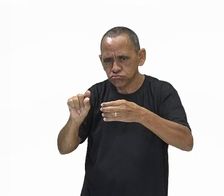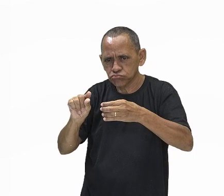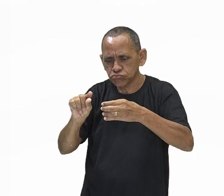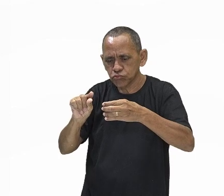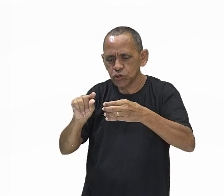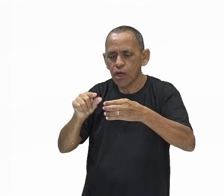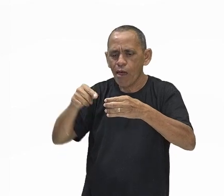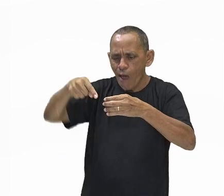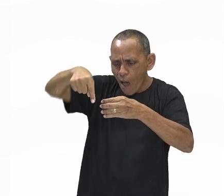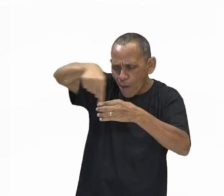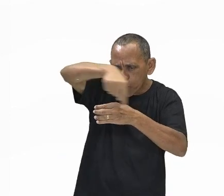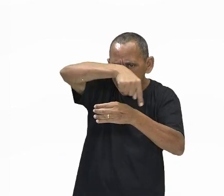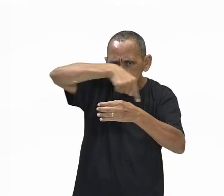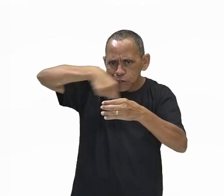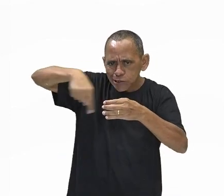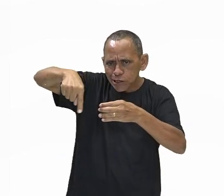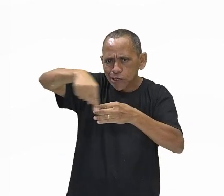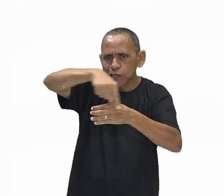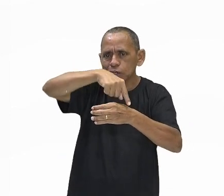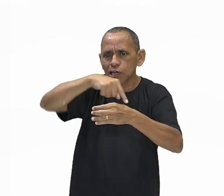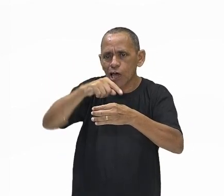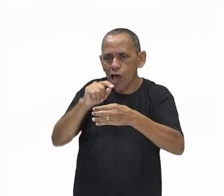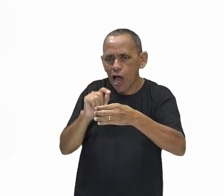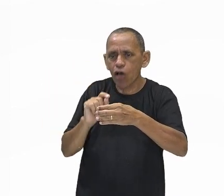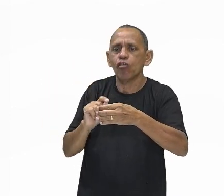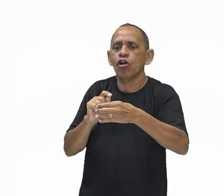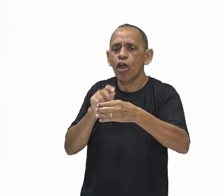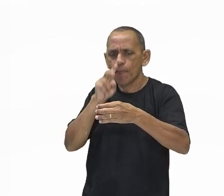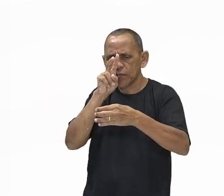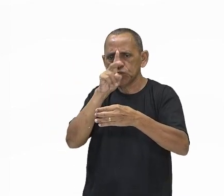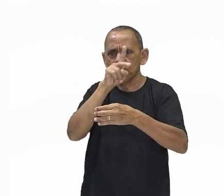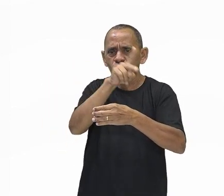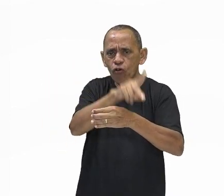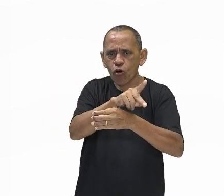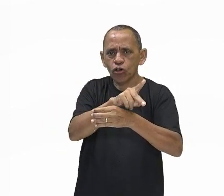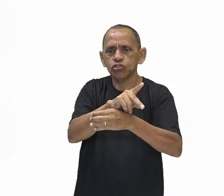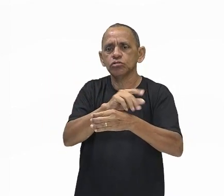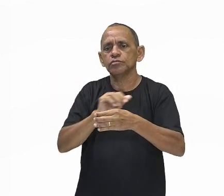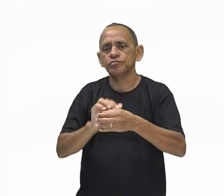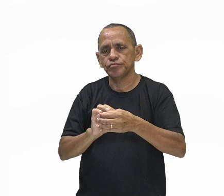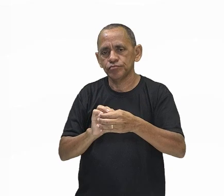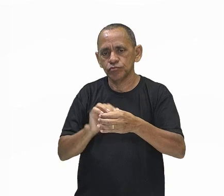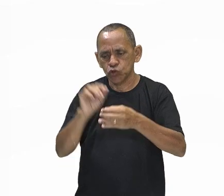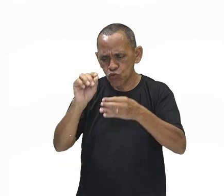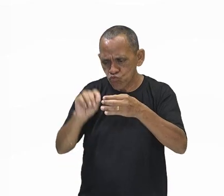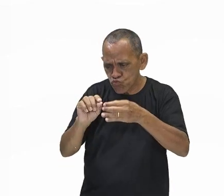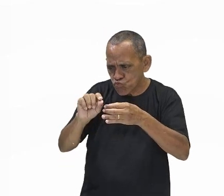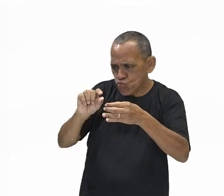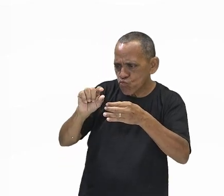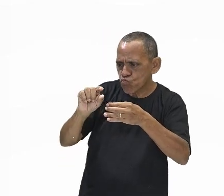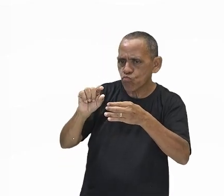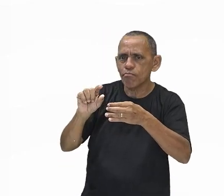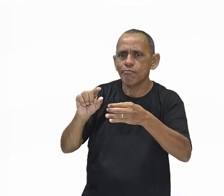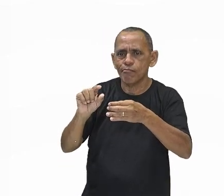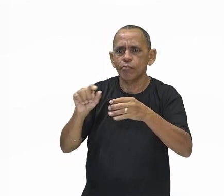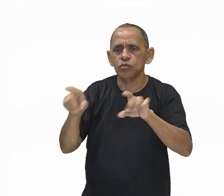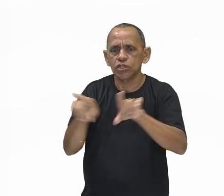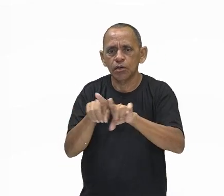bordas. E elas podem ser classificadas como lentes bicôncavas, lentes plano-côncavas e